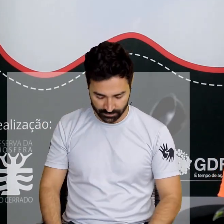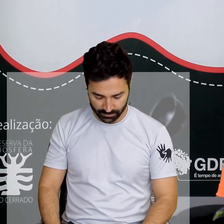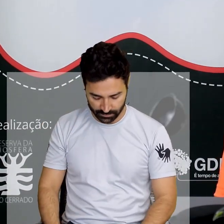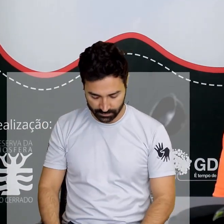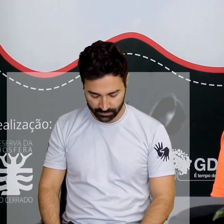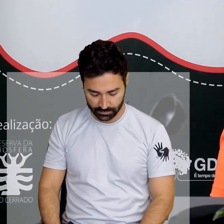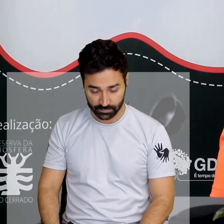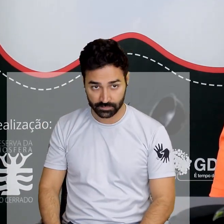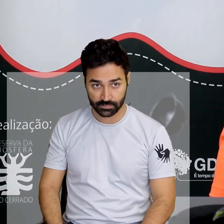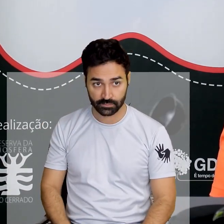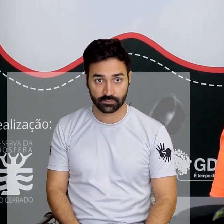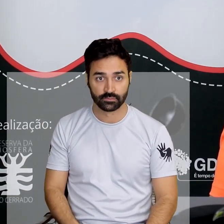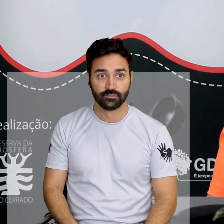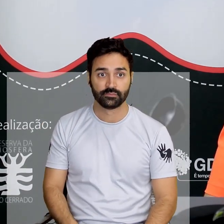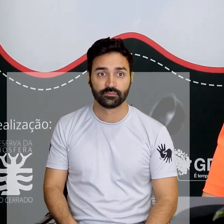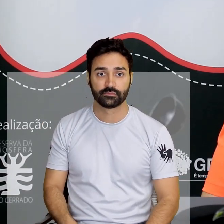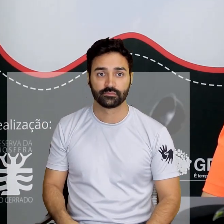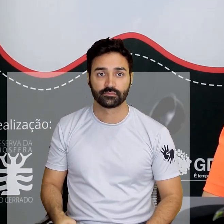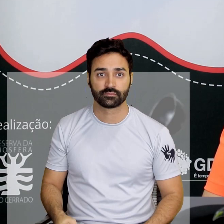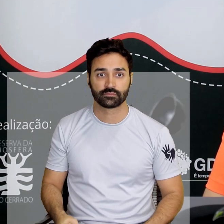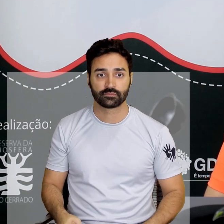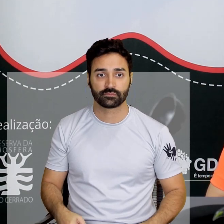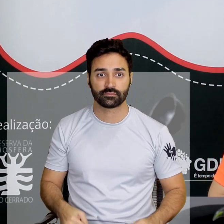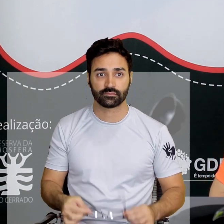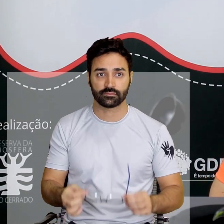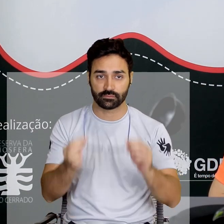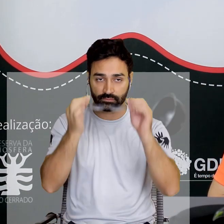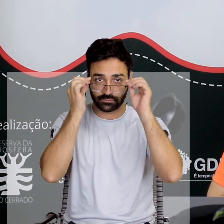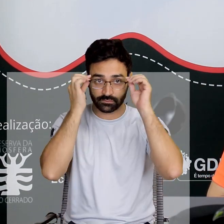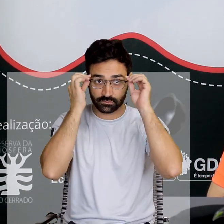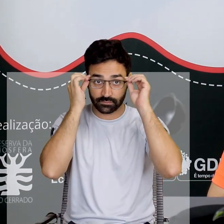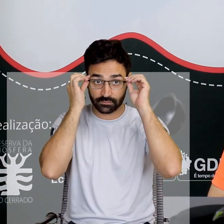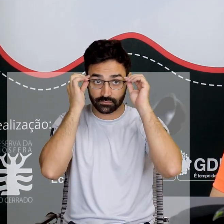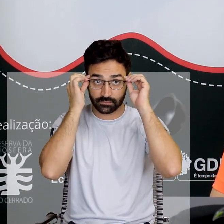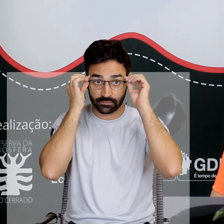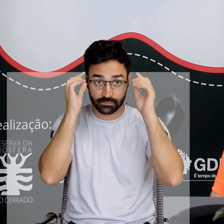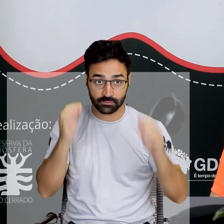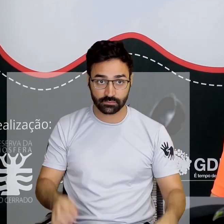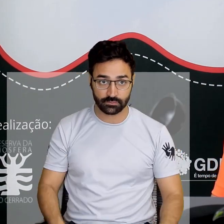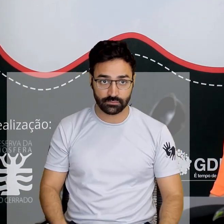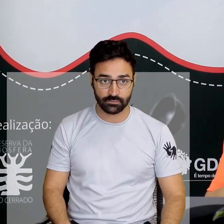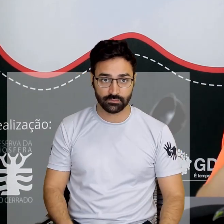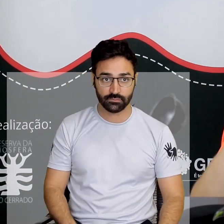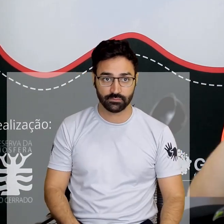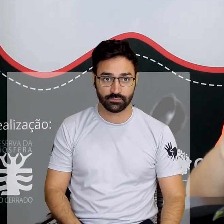Pode liberar o make. Hum? Ele pode liberar o make, né?